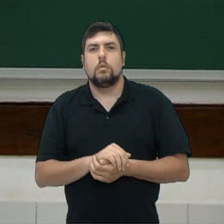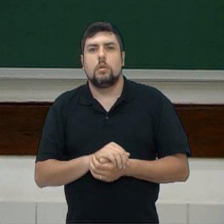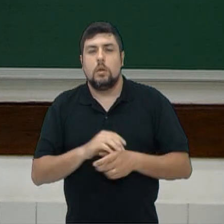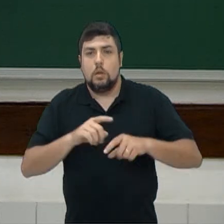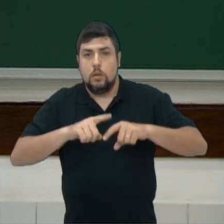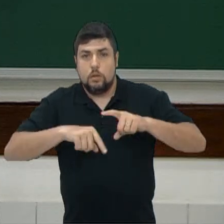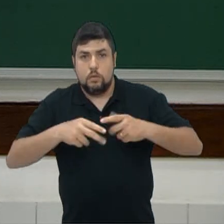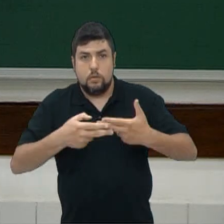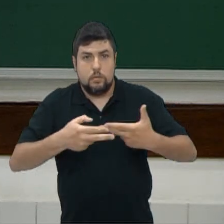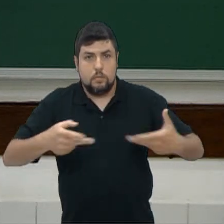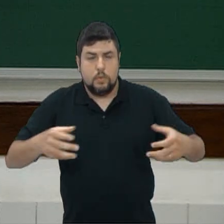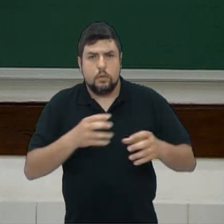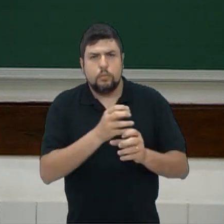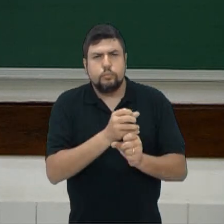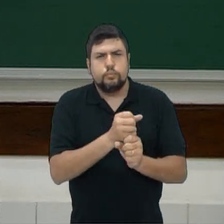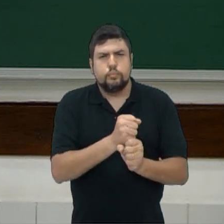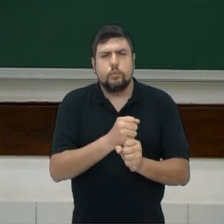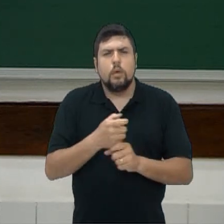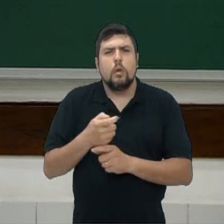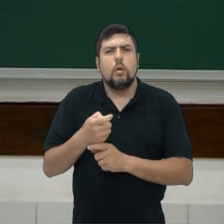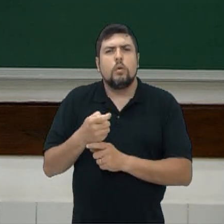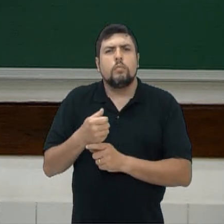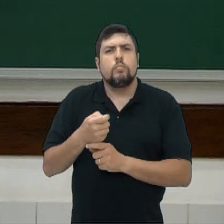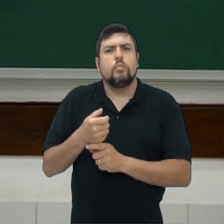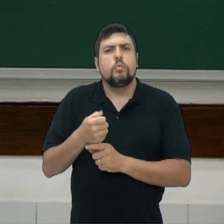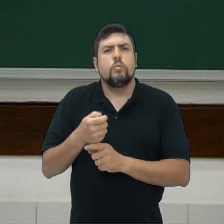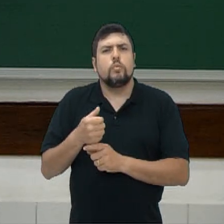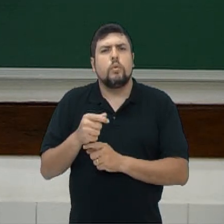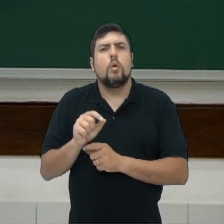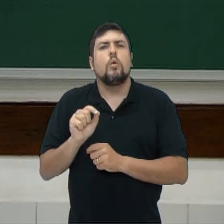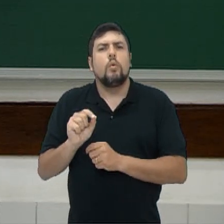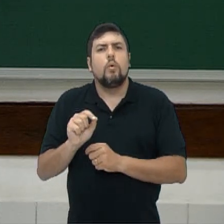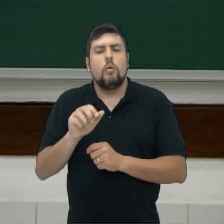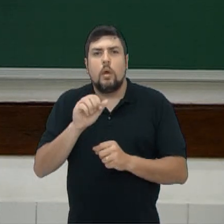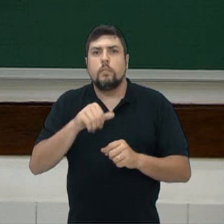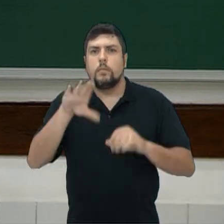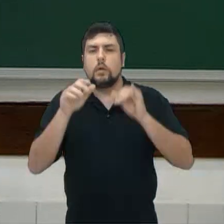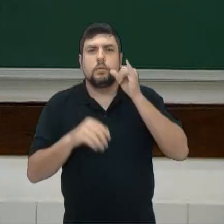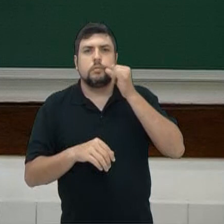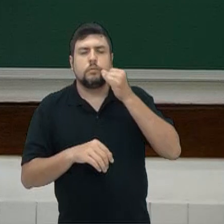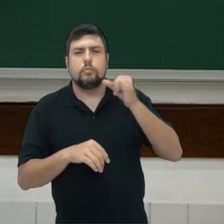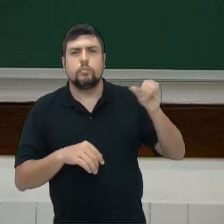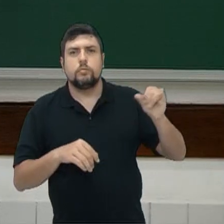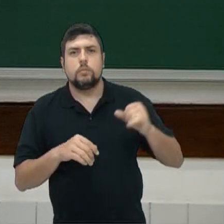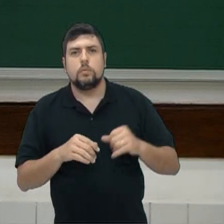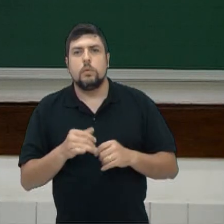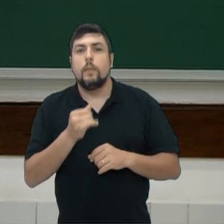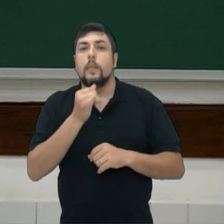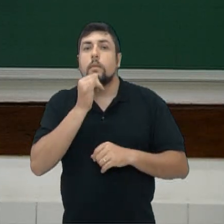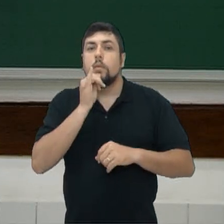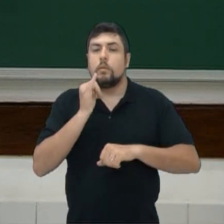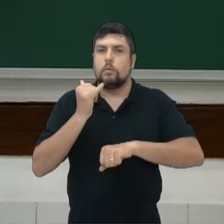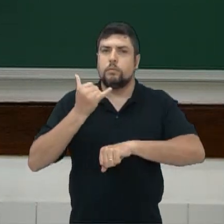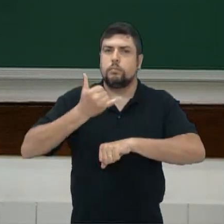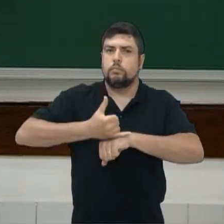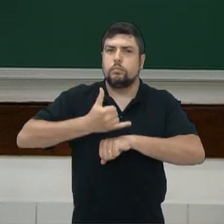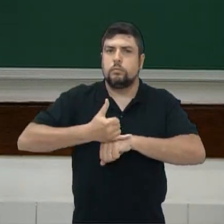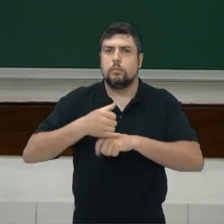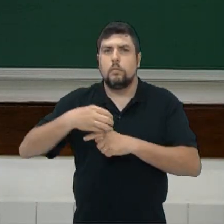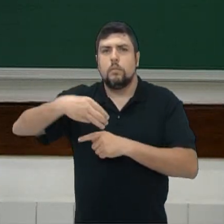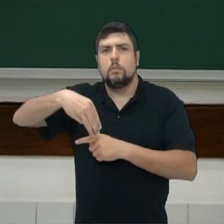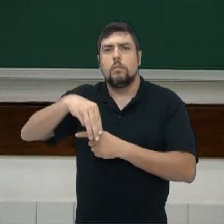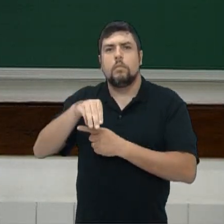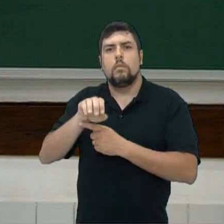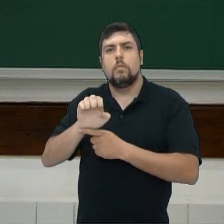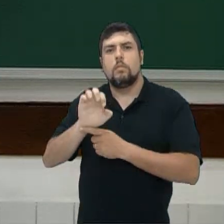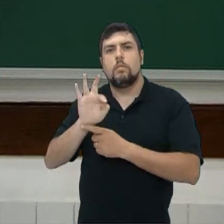menor de resistividade elétrica são os que conduzem mais corrente elétrica. É o caso dos metais, né? Os metais, né, que têm